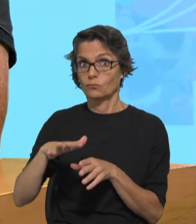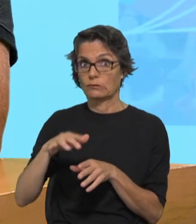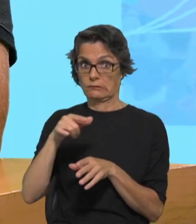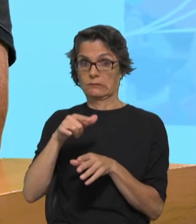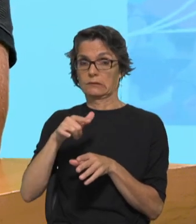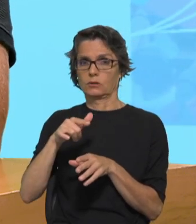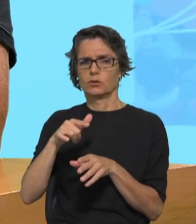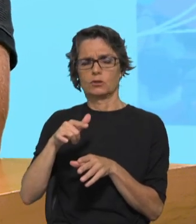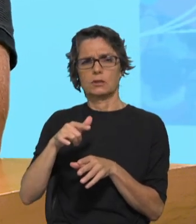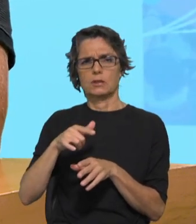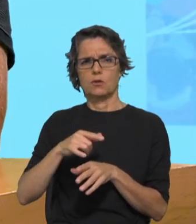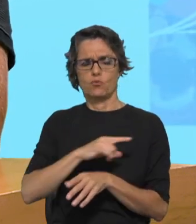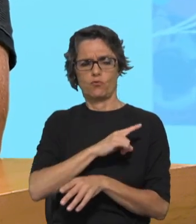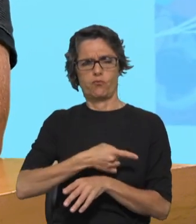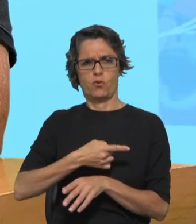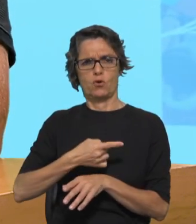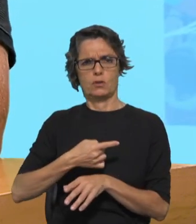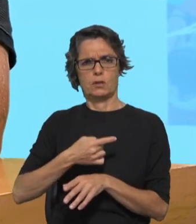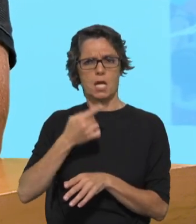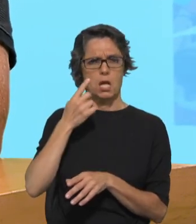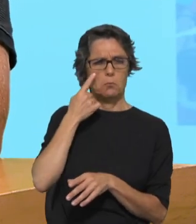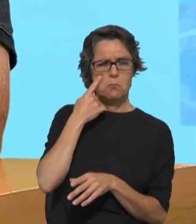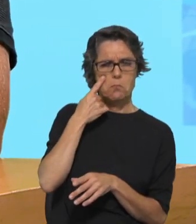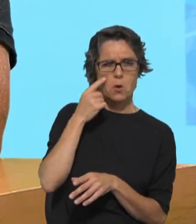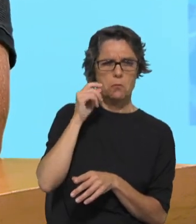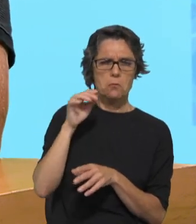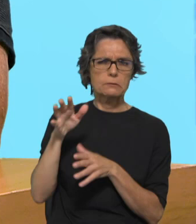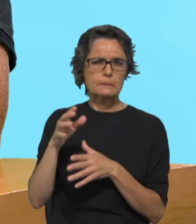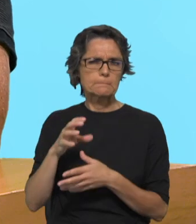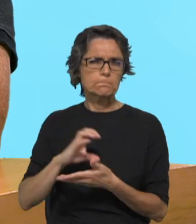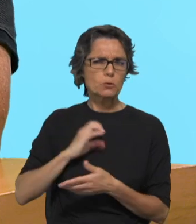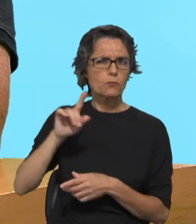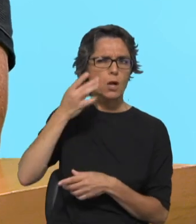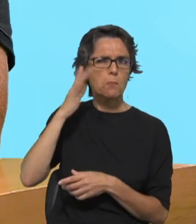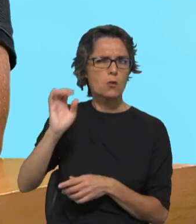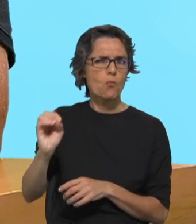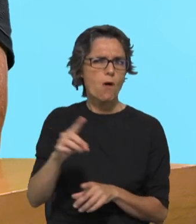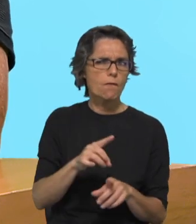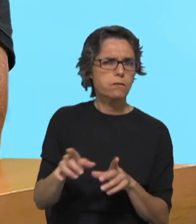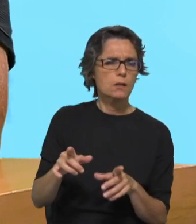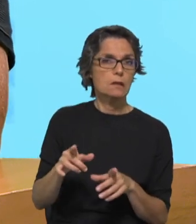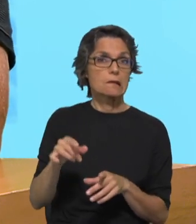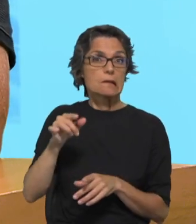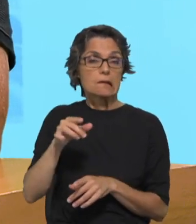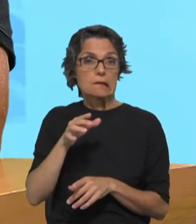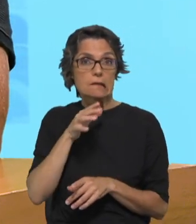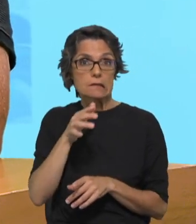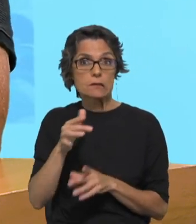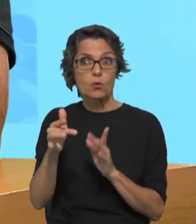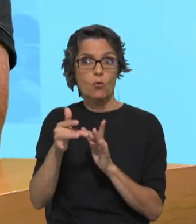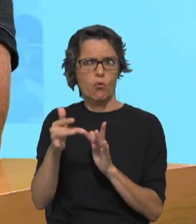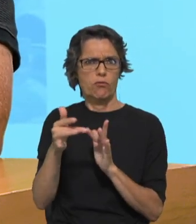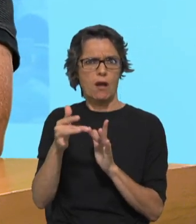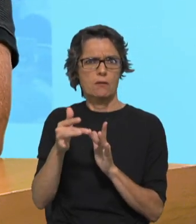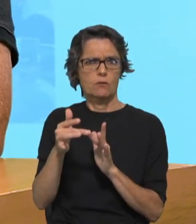altamente nacionalista, desconfiado dos estrangeiros, que dizia que o simples contacto com o estrangeiro